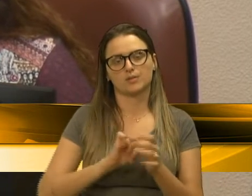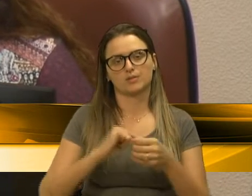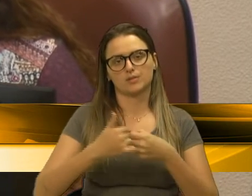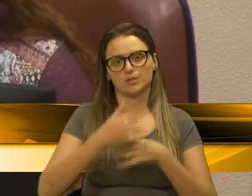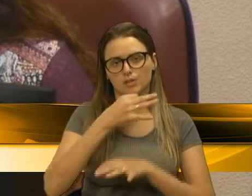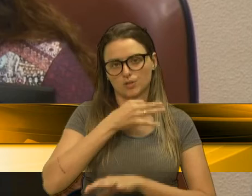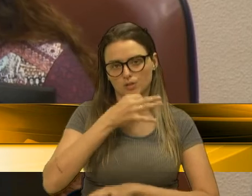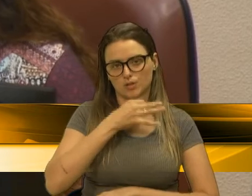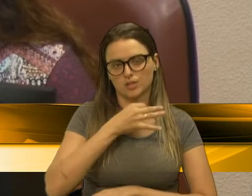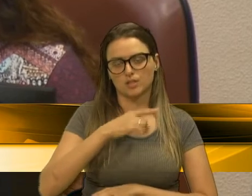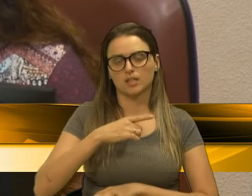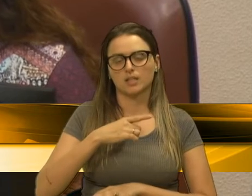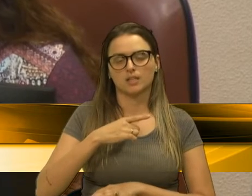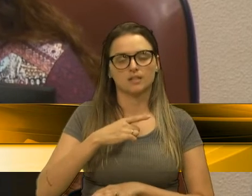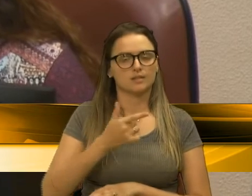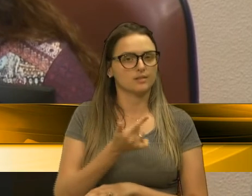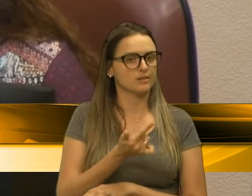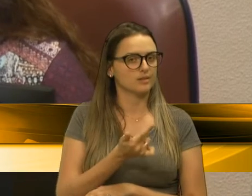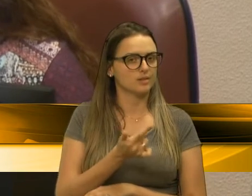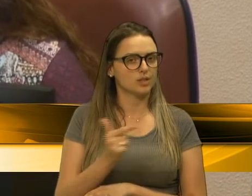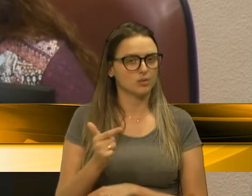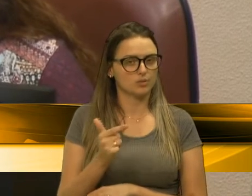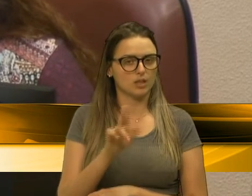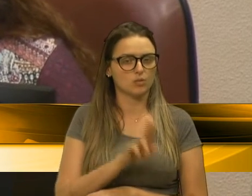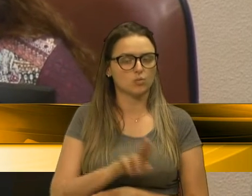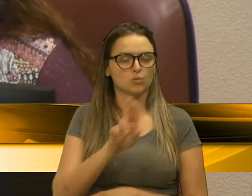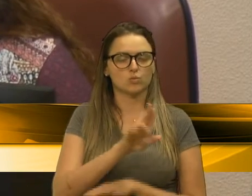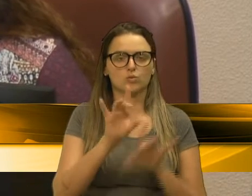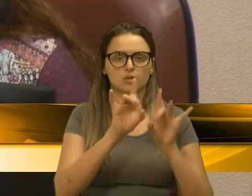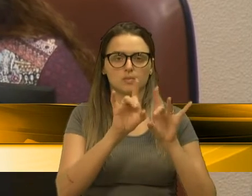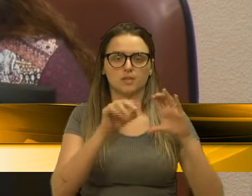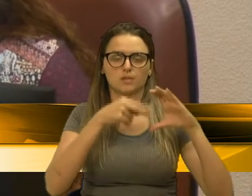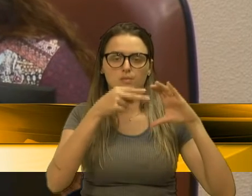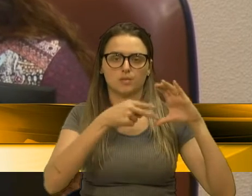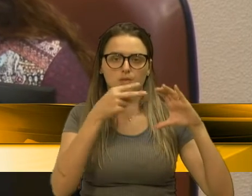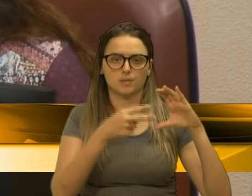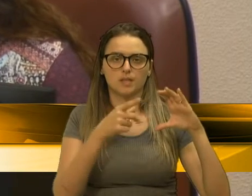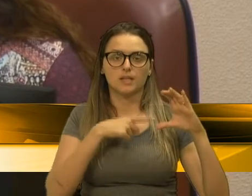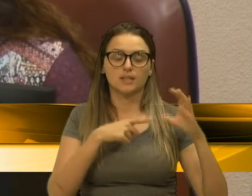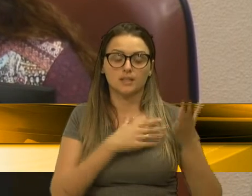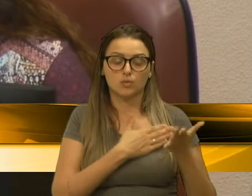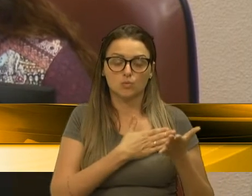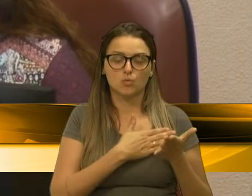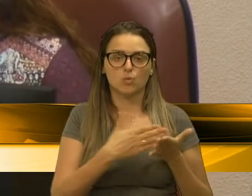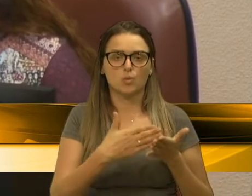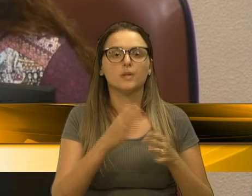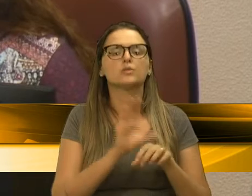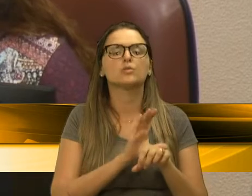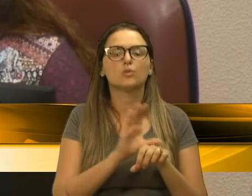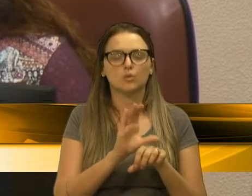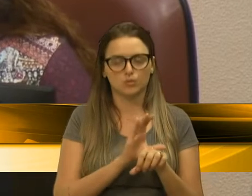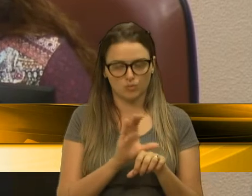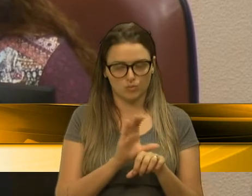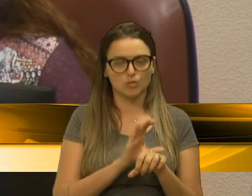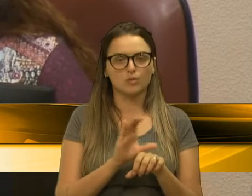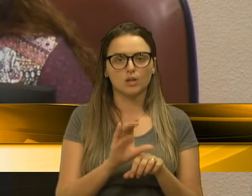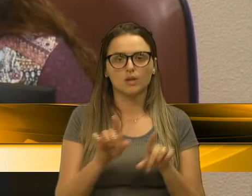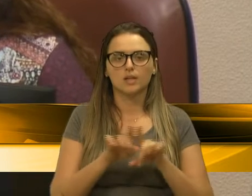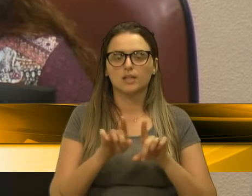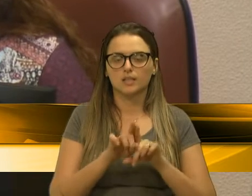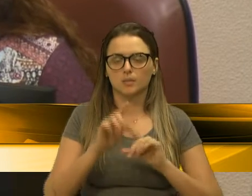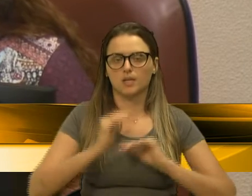fato obstáculo insuperável à sua utilização pela Câmara, especialmente considerada sua origem constitucional e o princípio